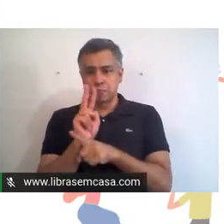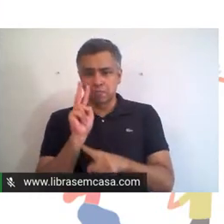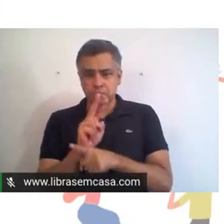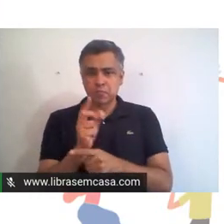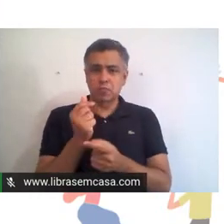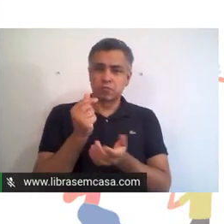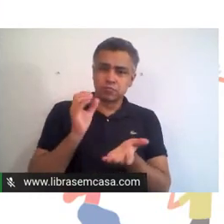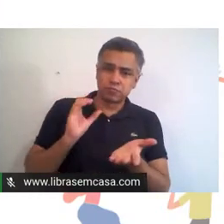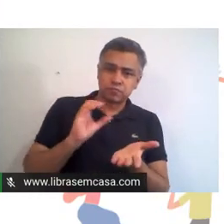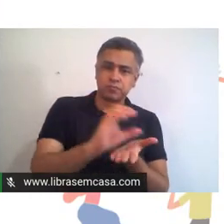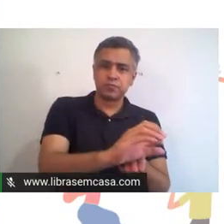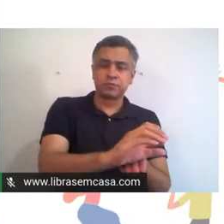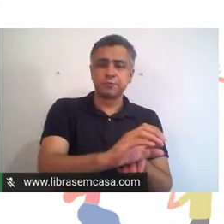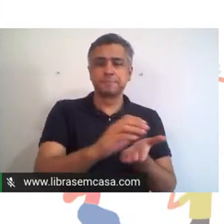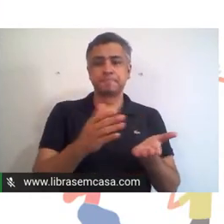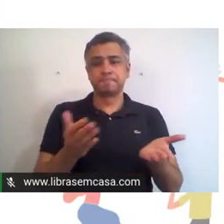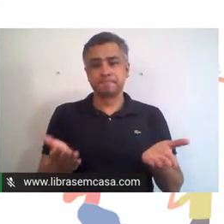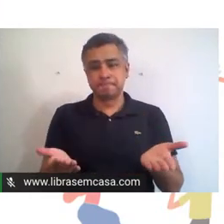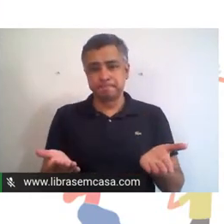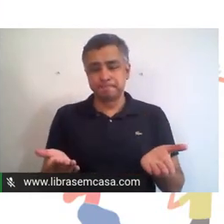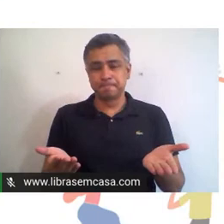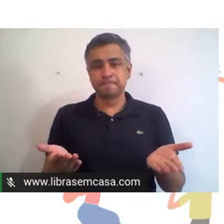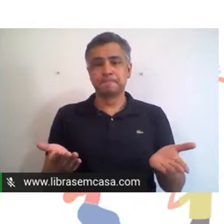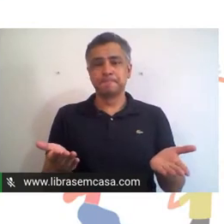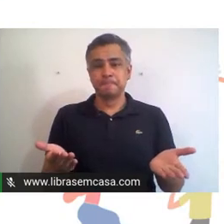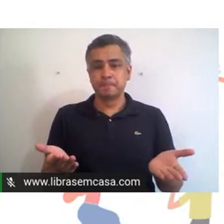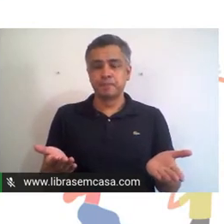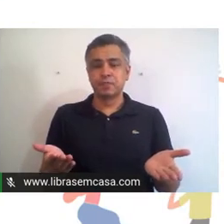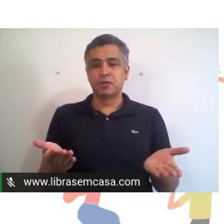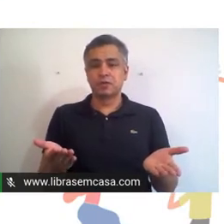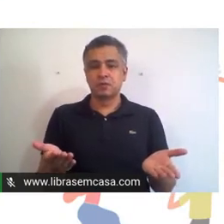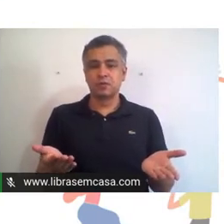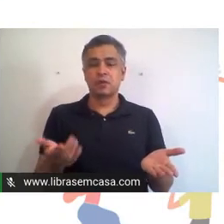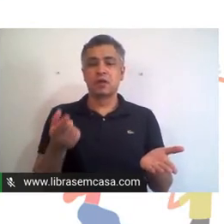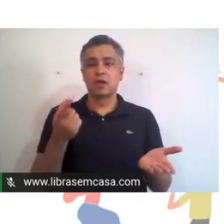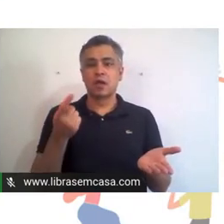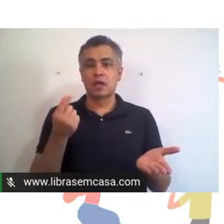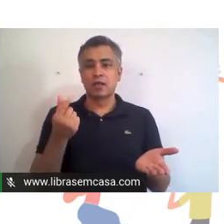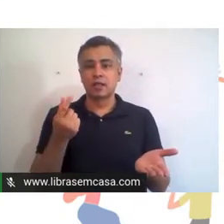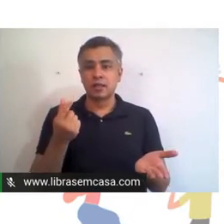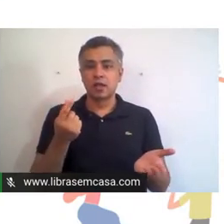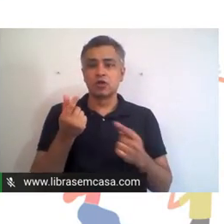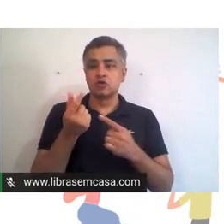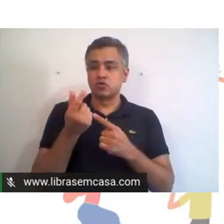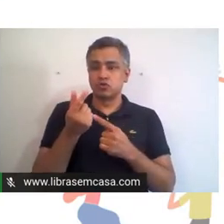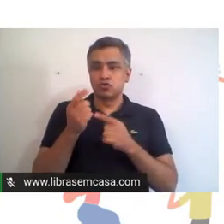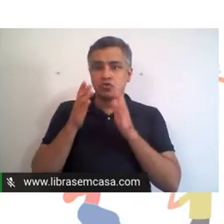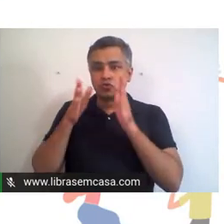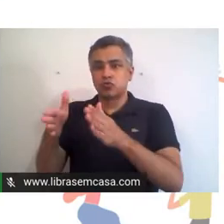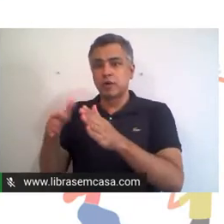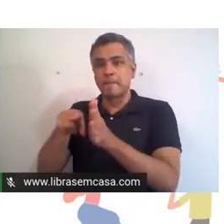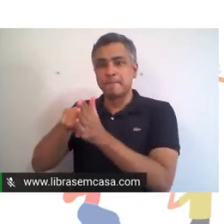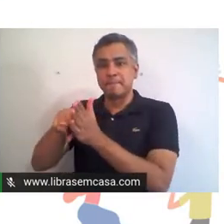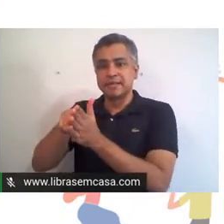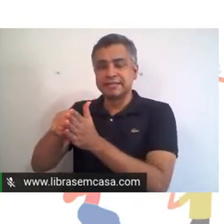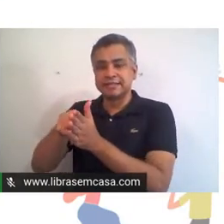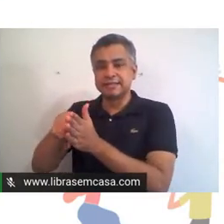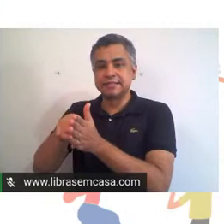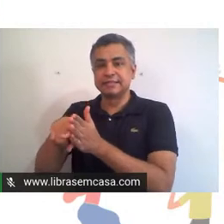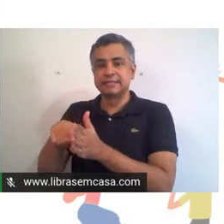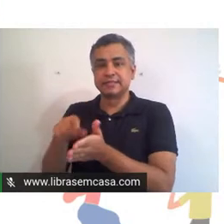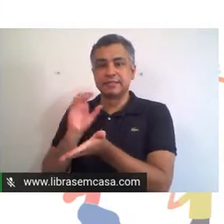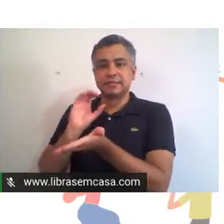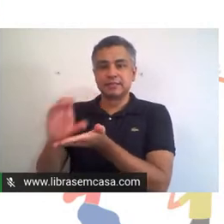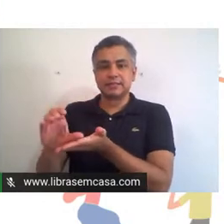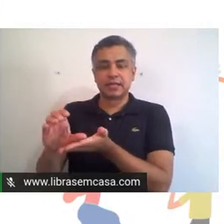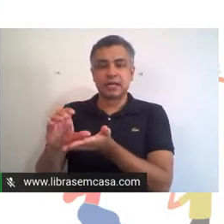de uma concentração de recursos que vai para pesquisa, que vai para